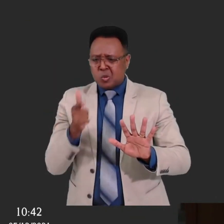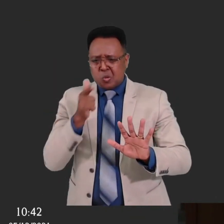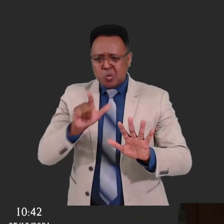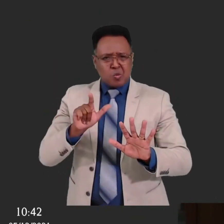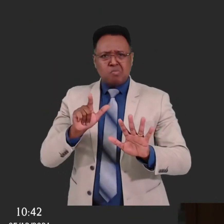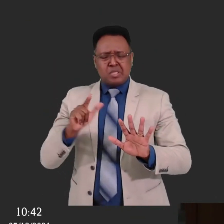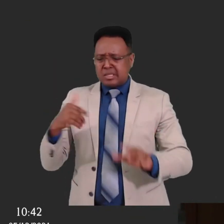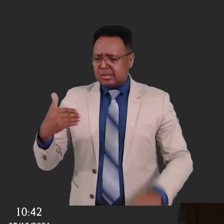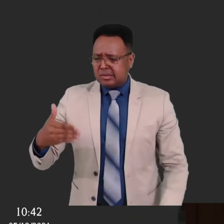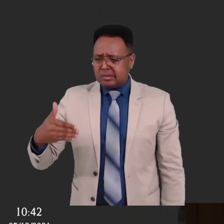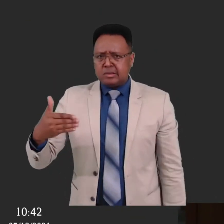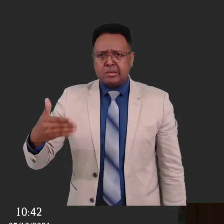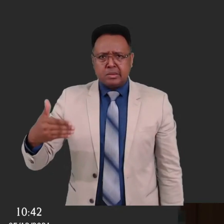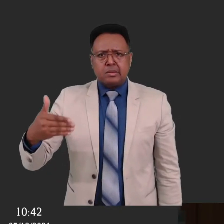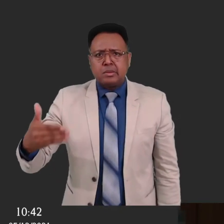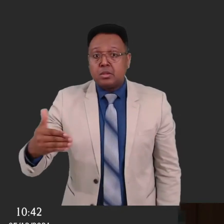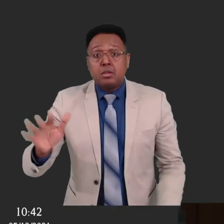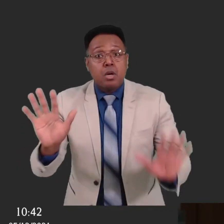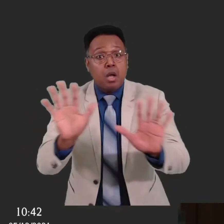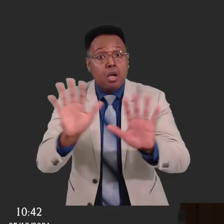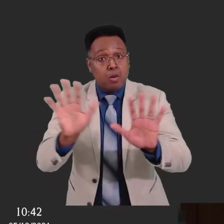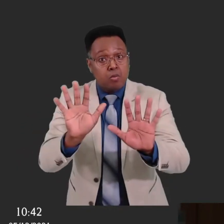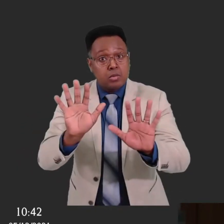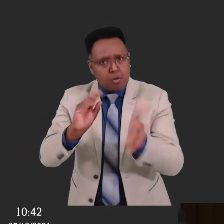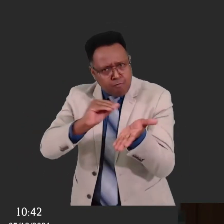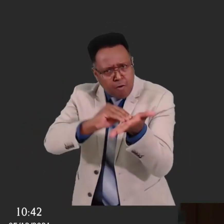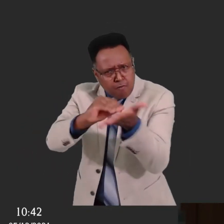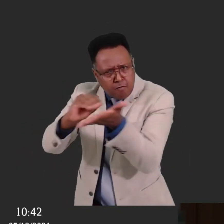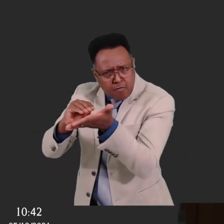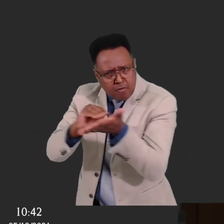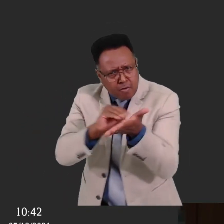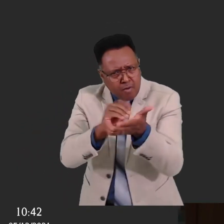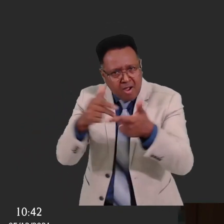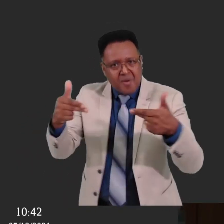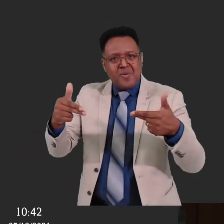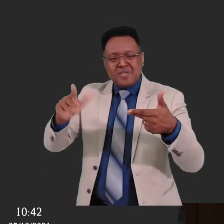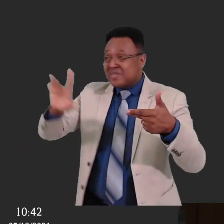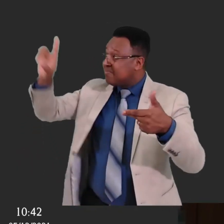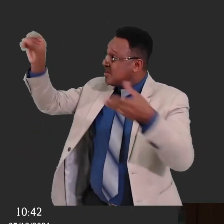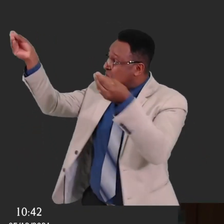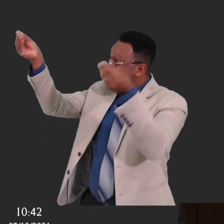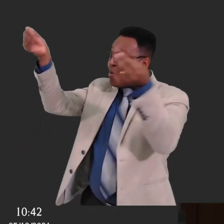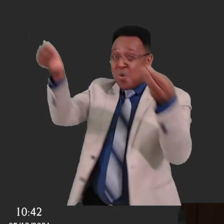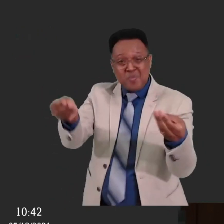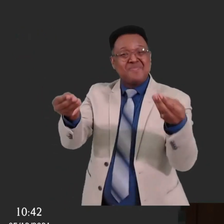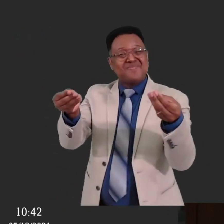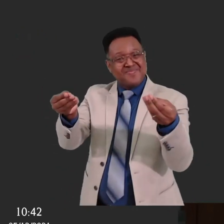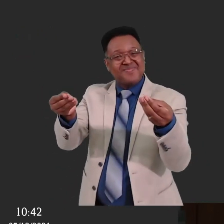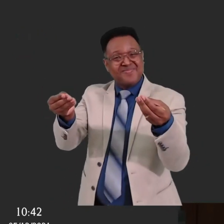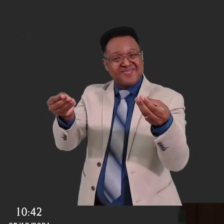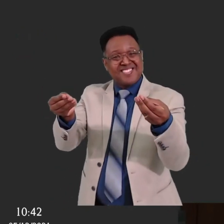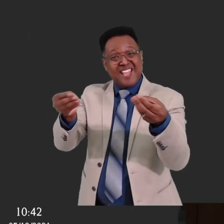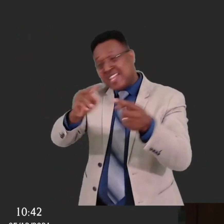nesta graça. Então é necessário ir repondo o que falta e um pouquinho mais, se o Senhor quiser dar, não é assim,